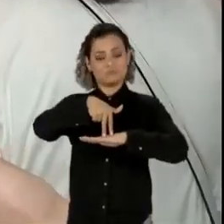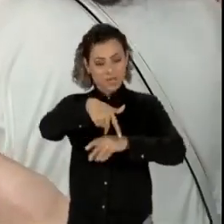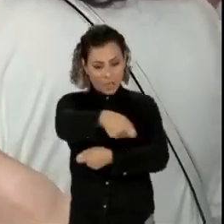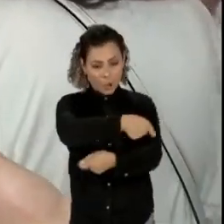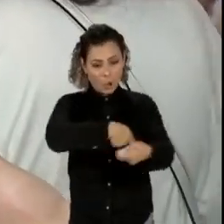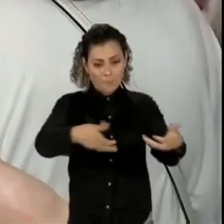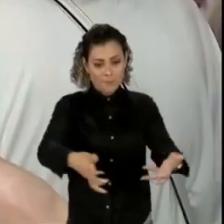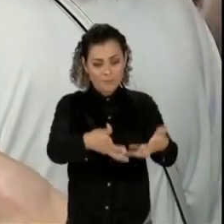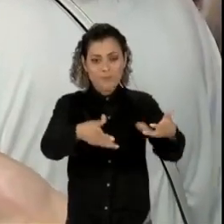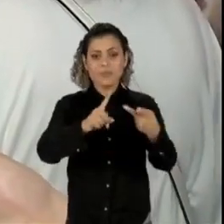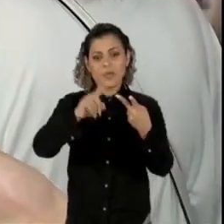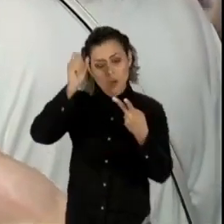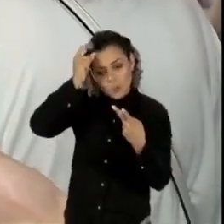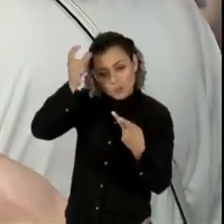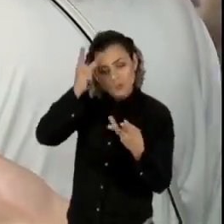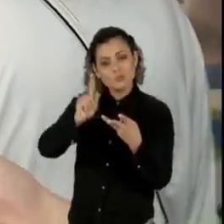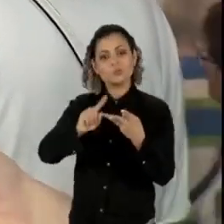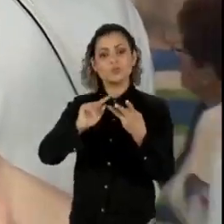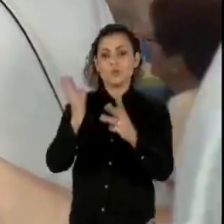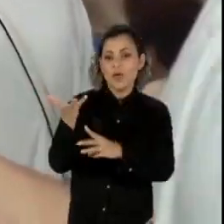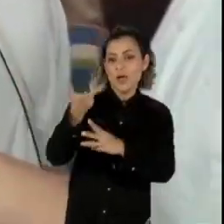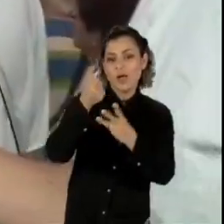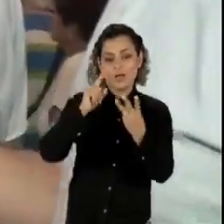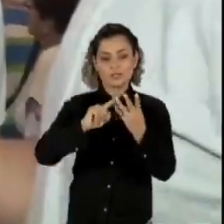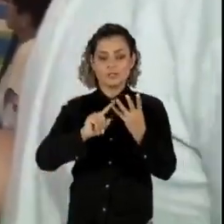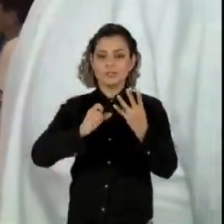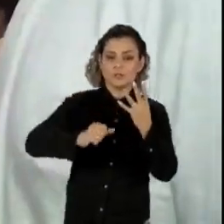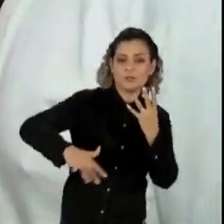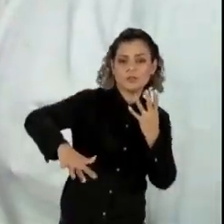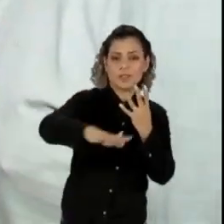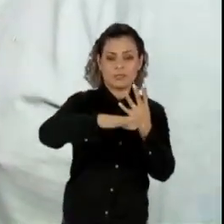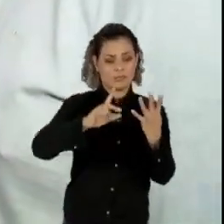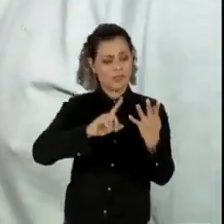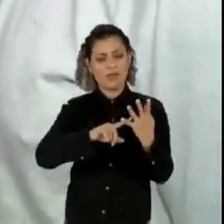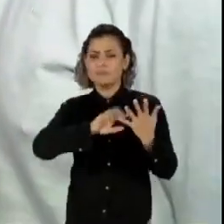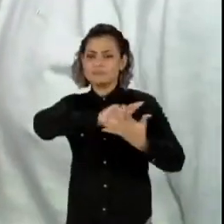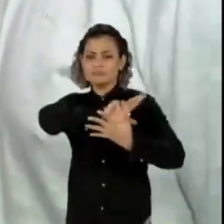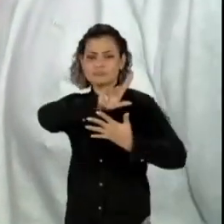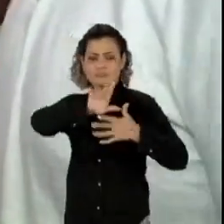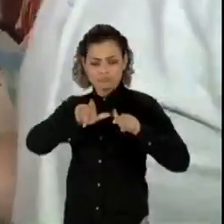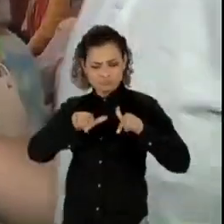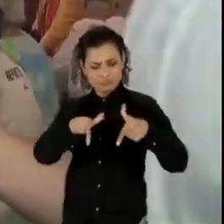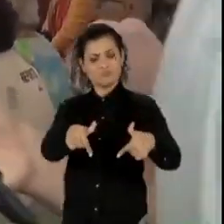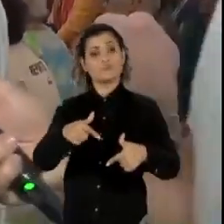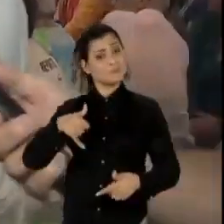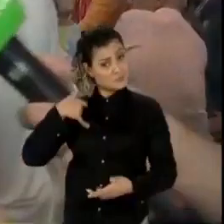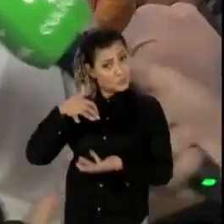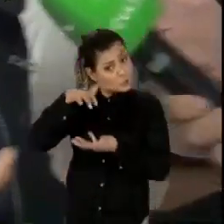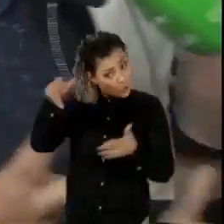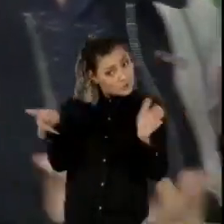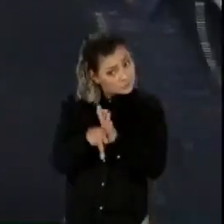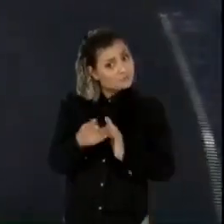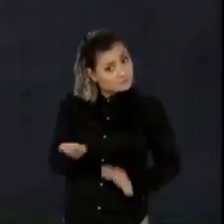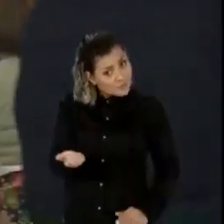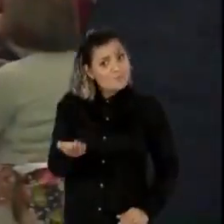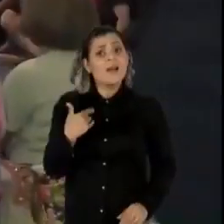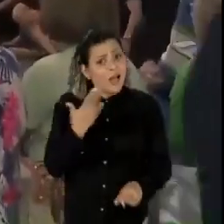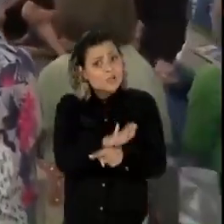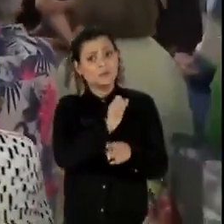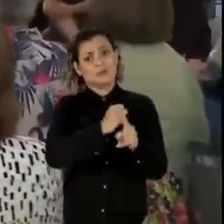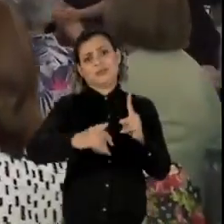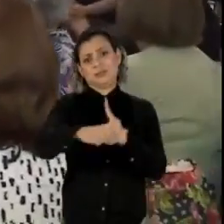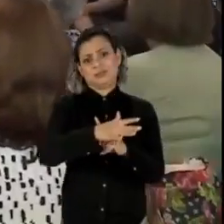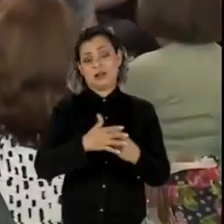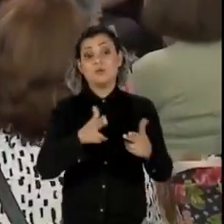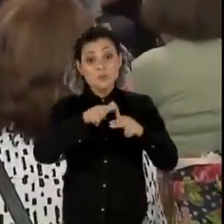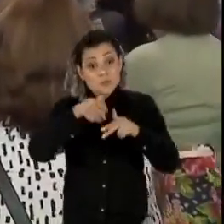da cultura da arte da sociedade como novos agentes que que modelam a sociedade é nesse sentido